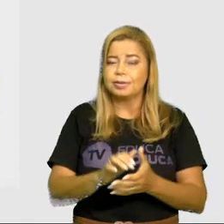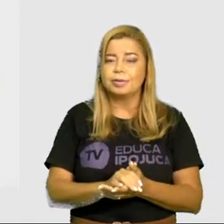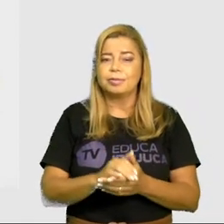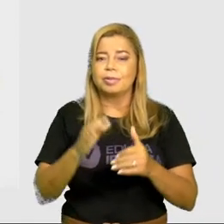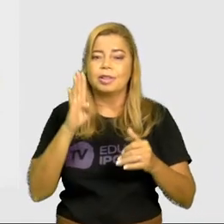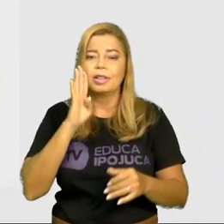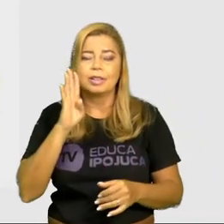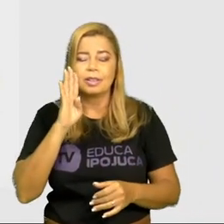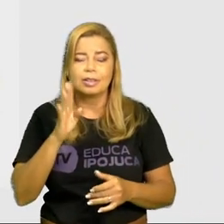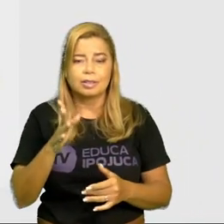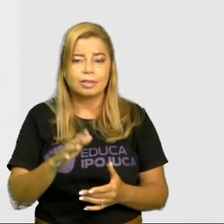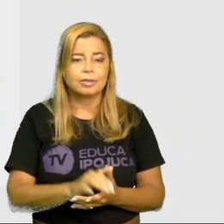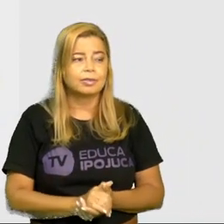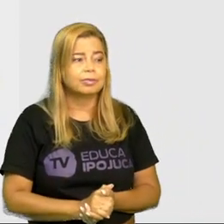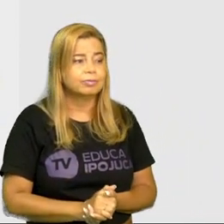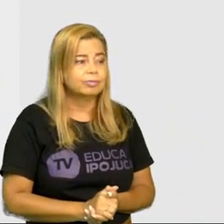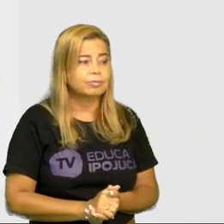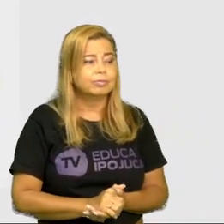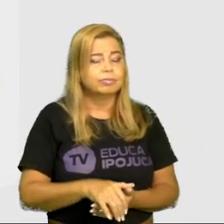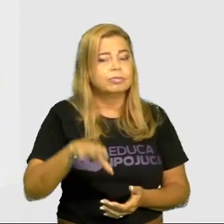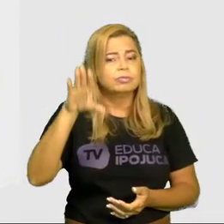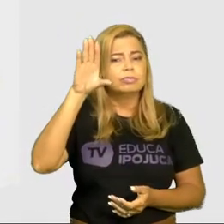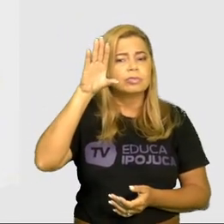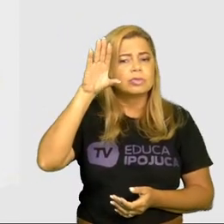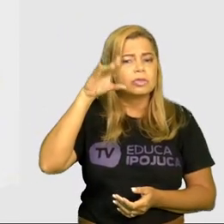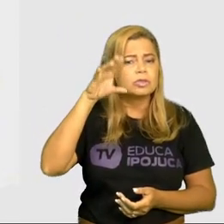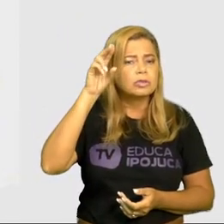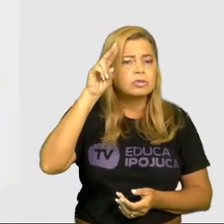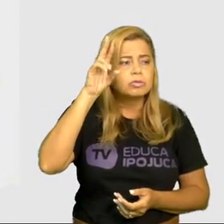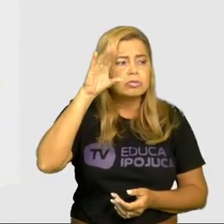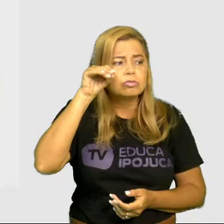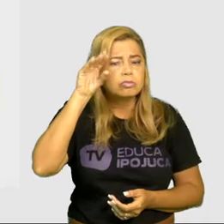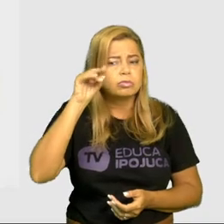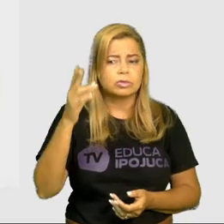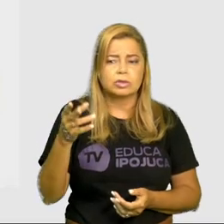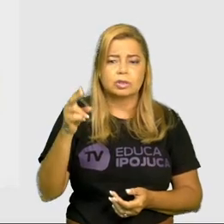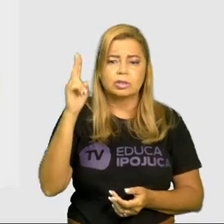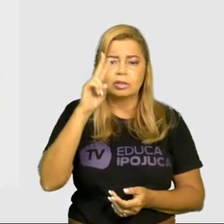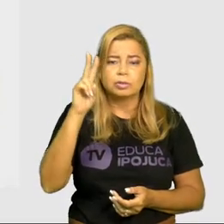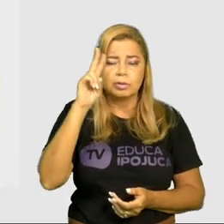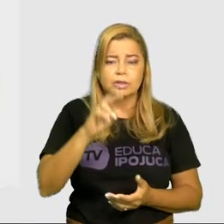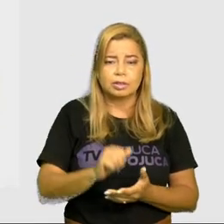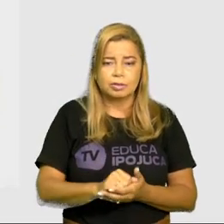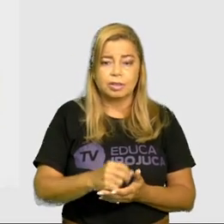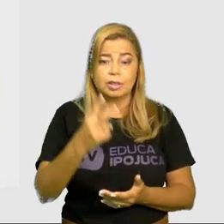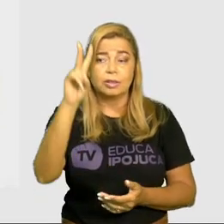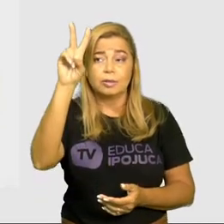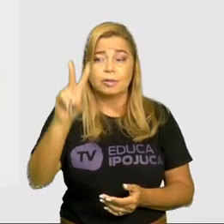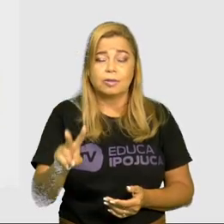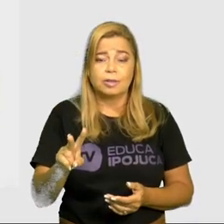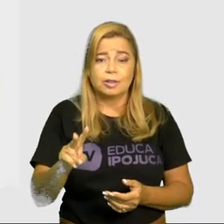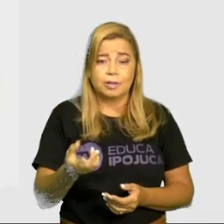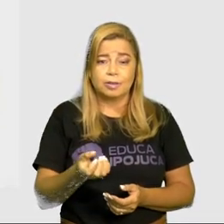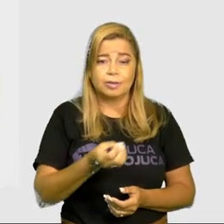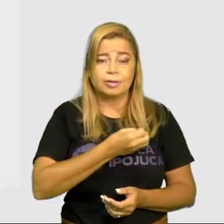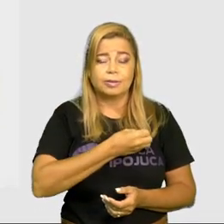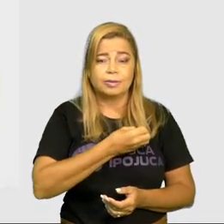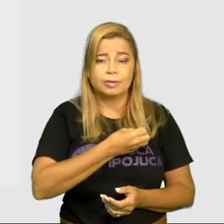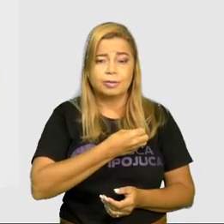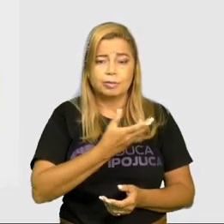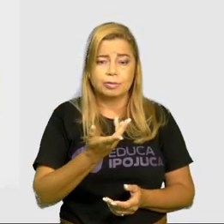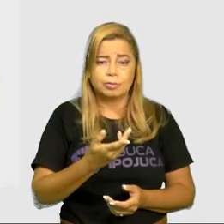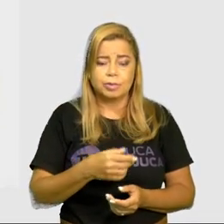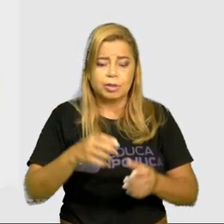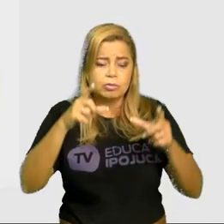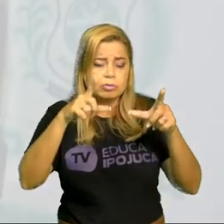interessante. Podemos observar que o valor do número está na ordem que ele ocupa, que é aquela maneira que eu falei